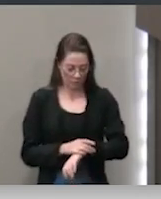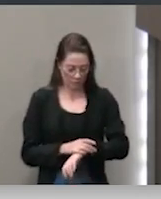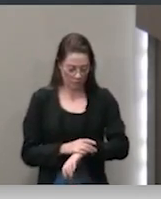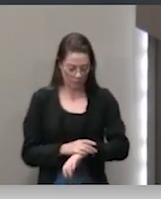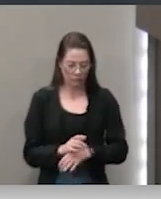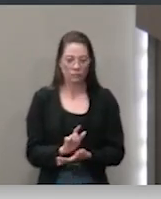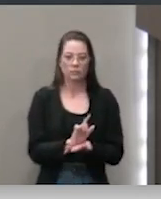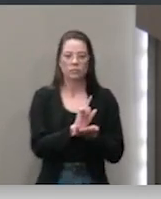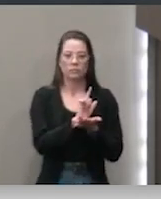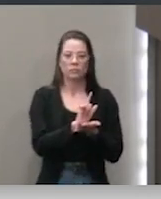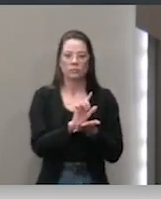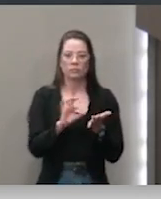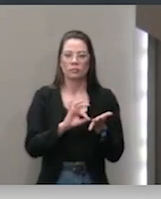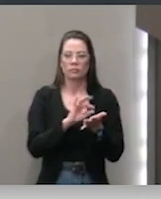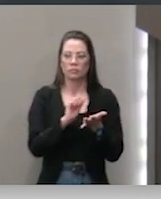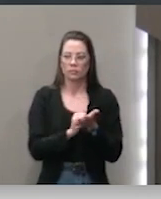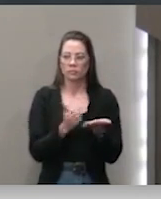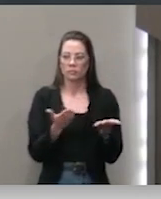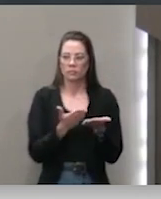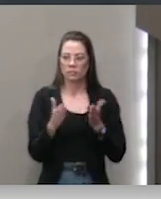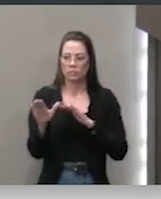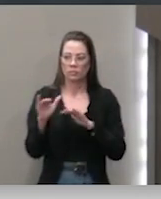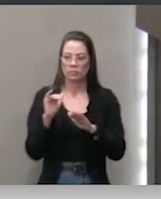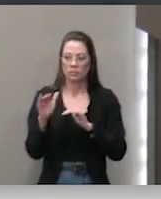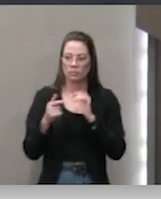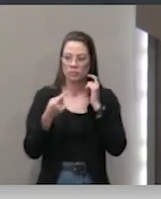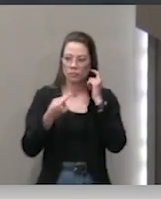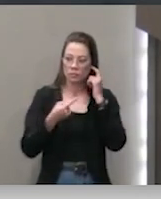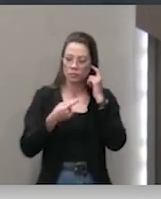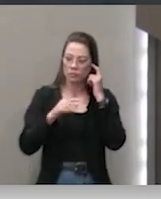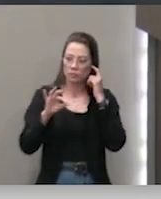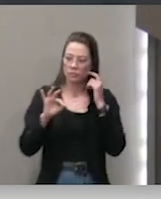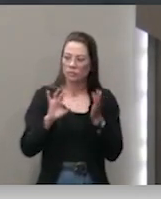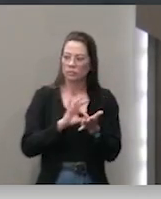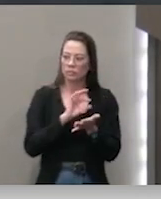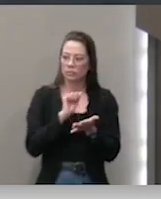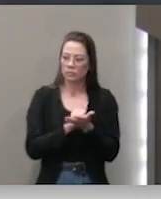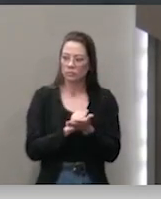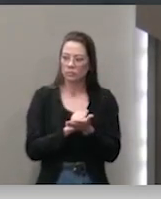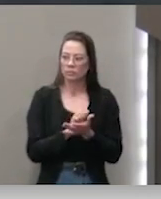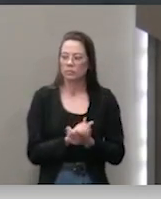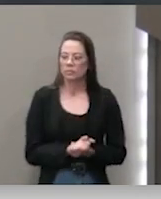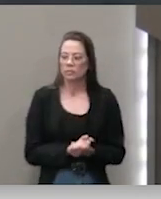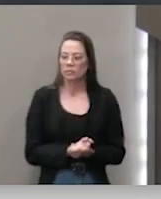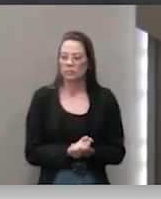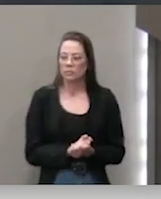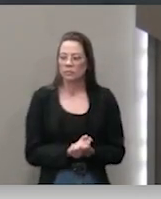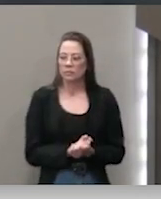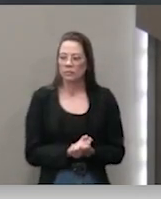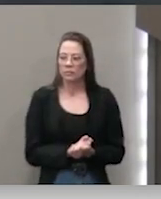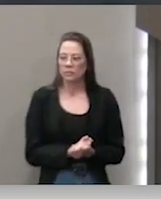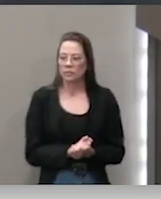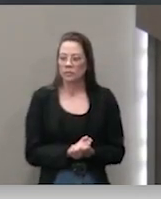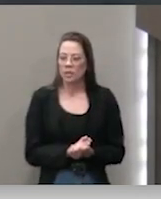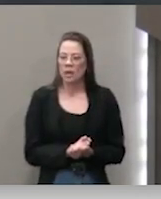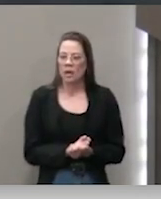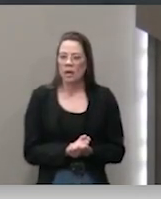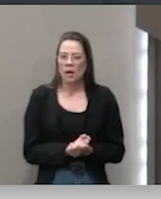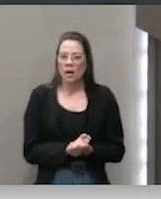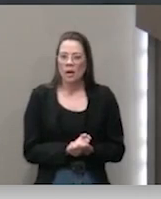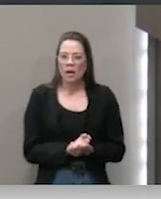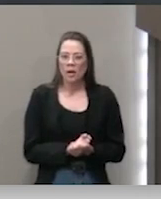lideranças. Inscritos agora, vamos chamar o primeiro inscrito. Vamos olhar aqui quem está inscrito. Comunicação de